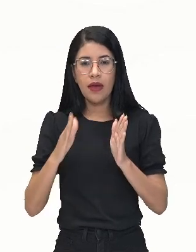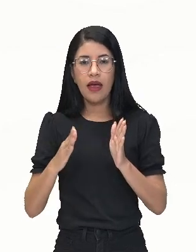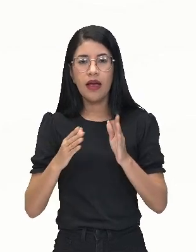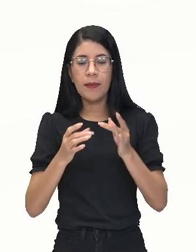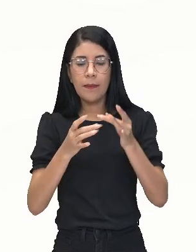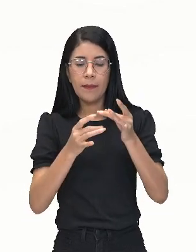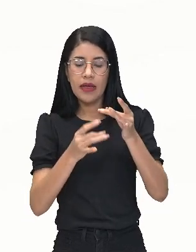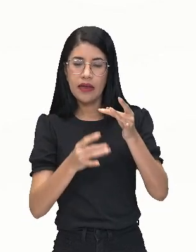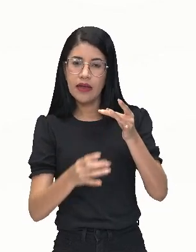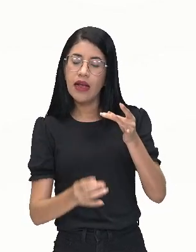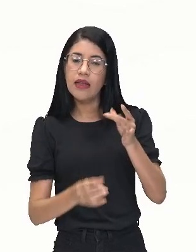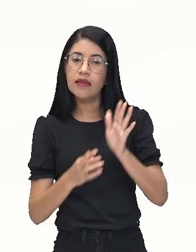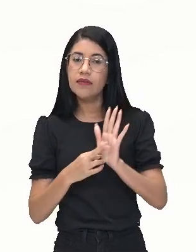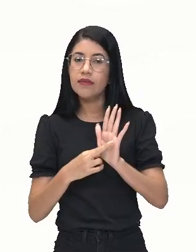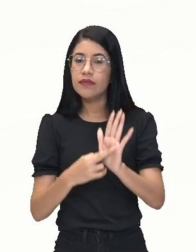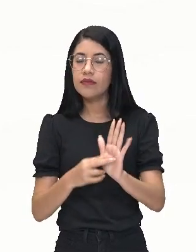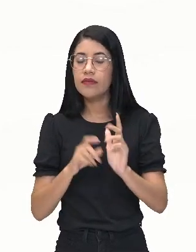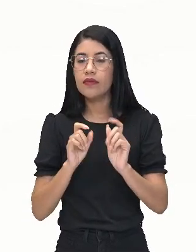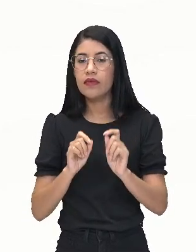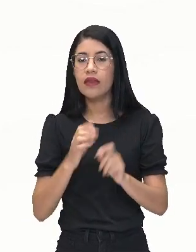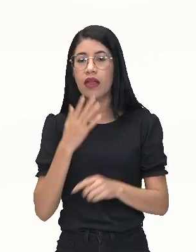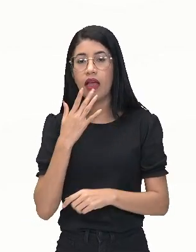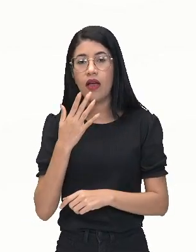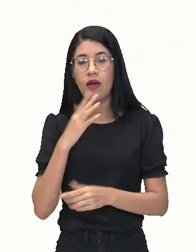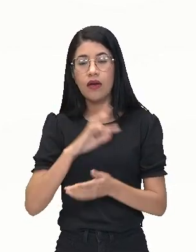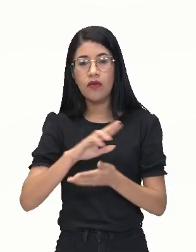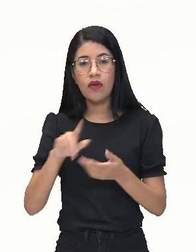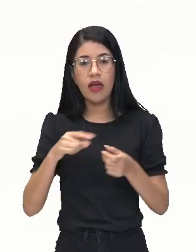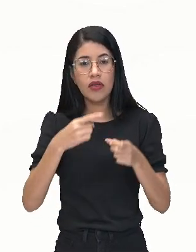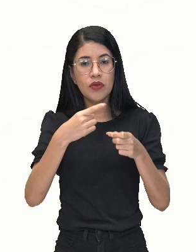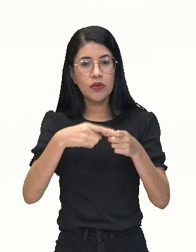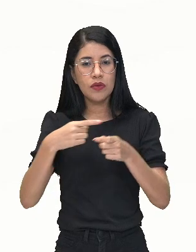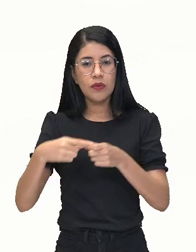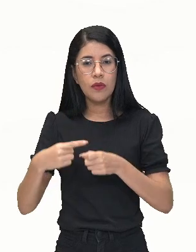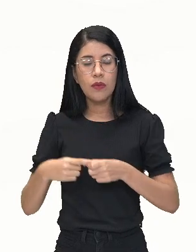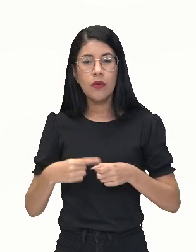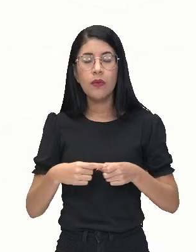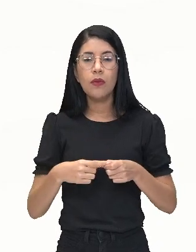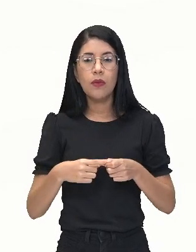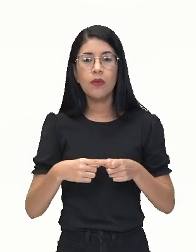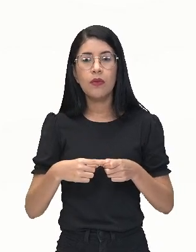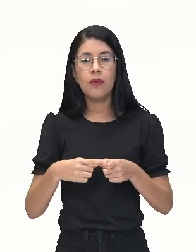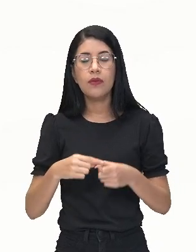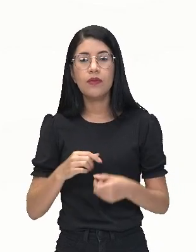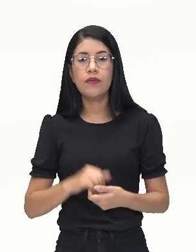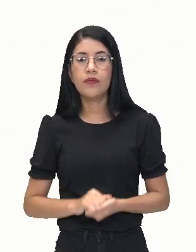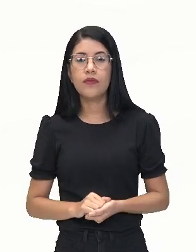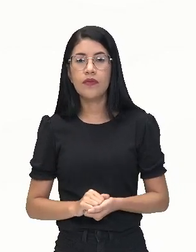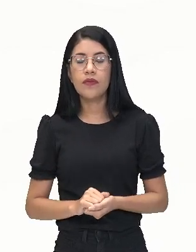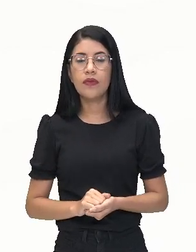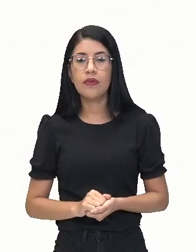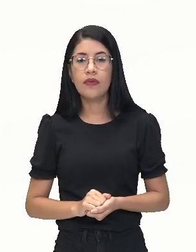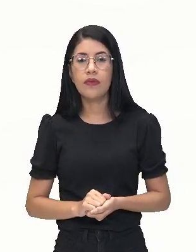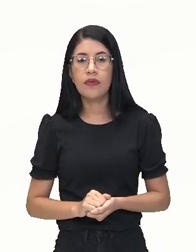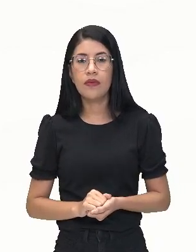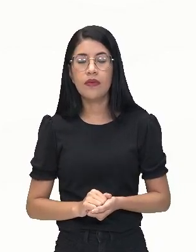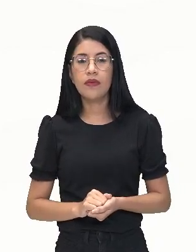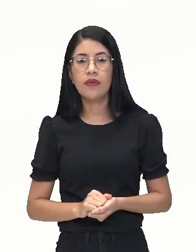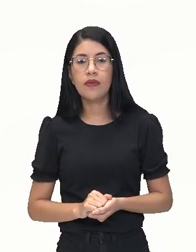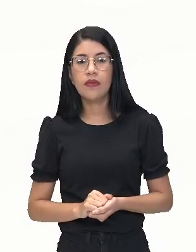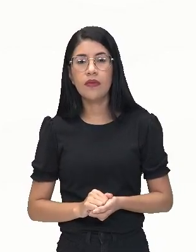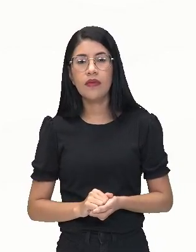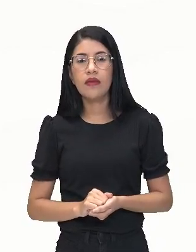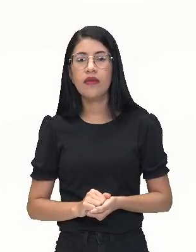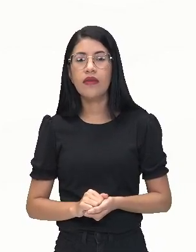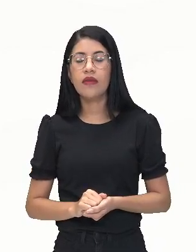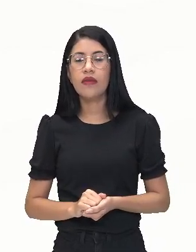estão representando aqui os municípios da região metropolitana de Manaus. E aí